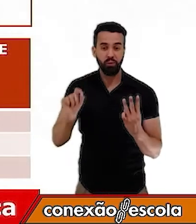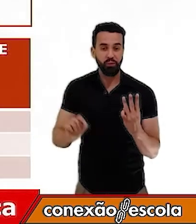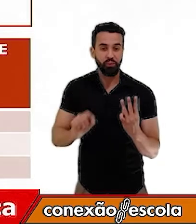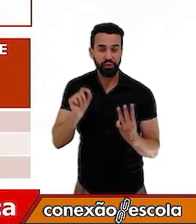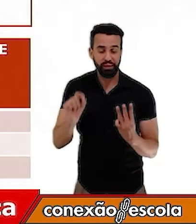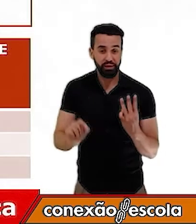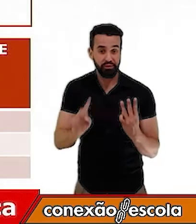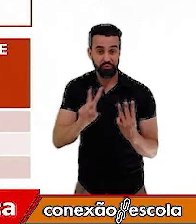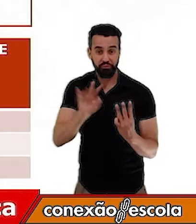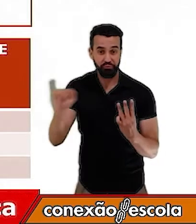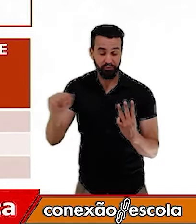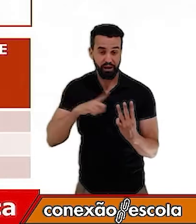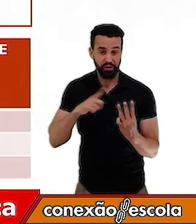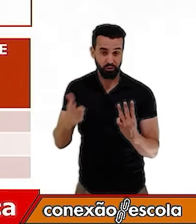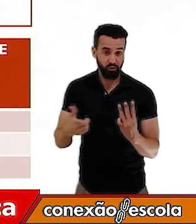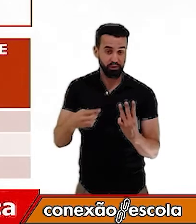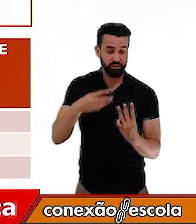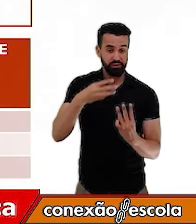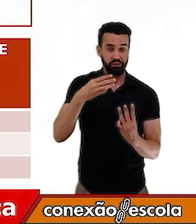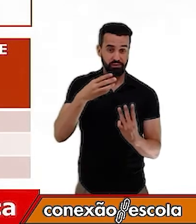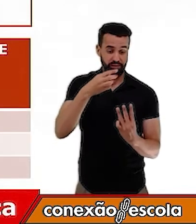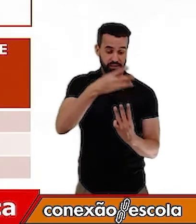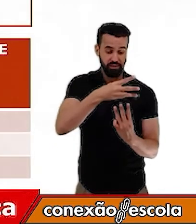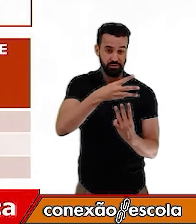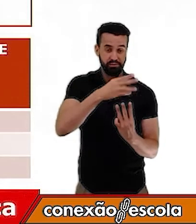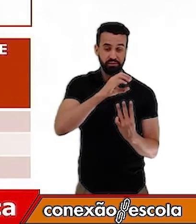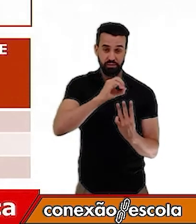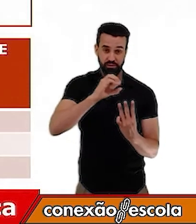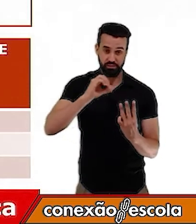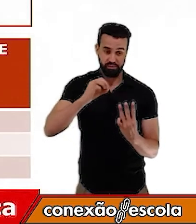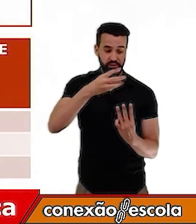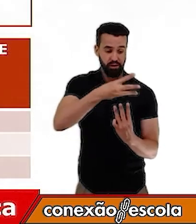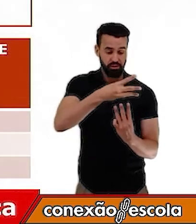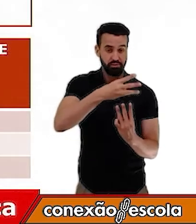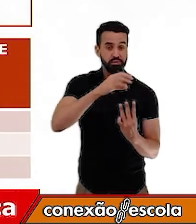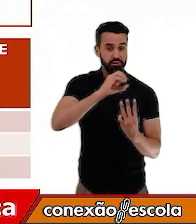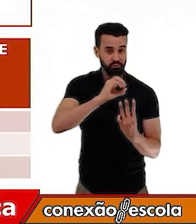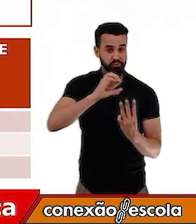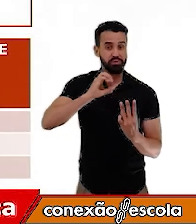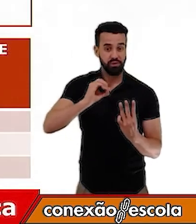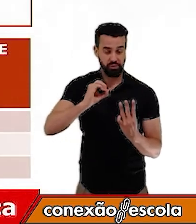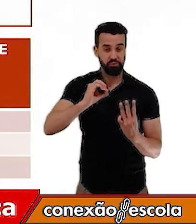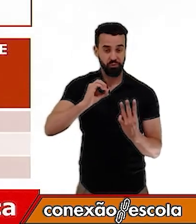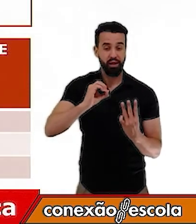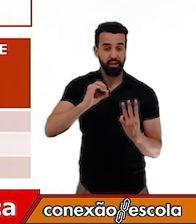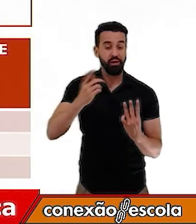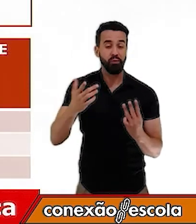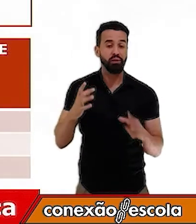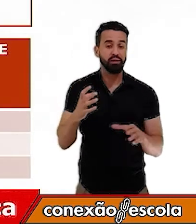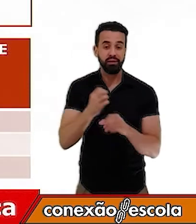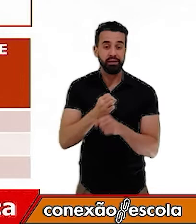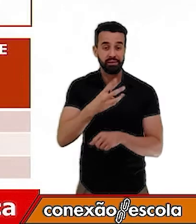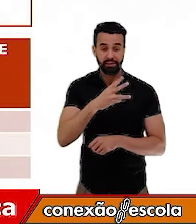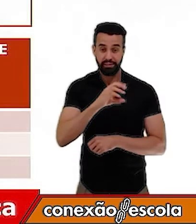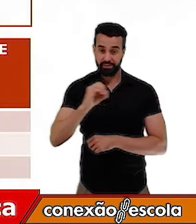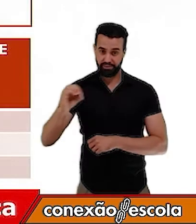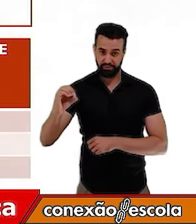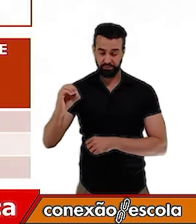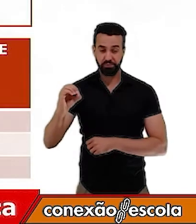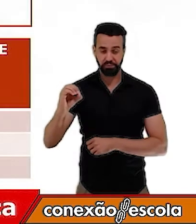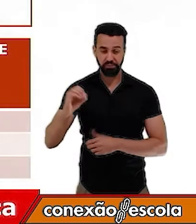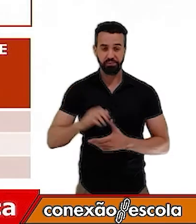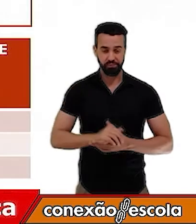e acrescentar mais 2 zeros. Fiquei com 3 algarismos. O 3, o 0 e o 0, que tem o valor